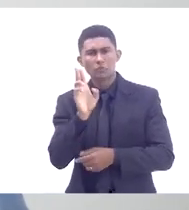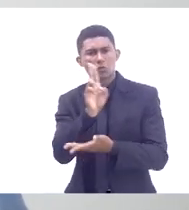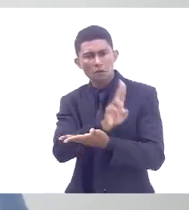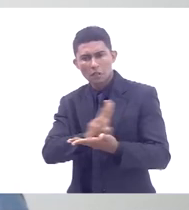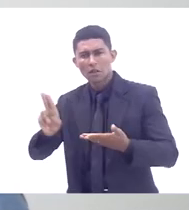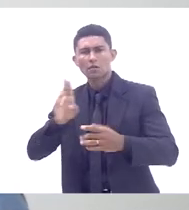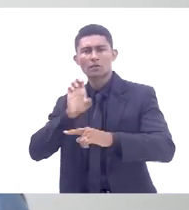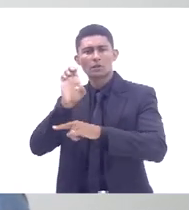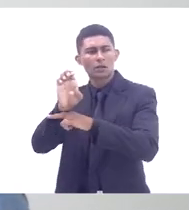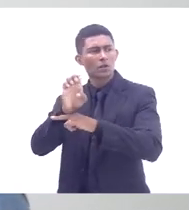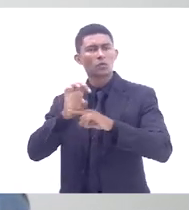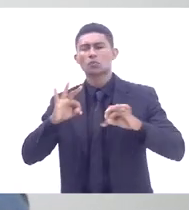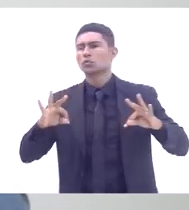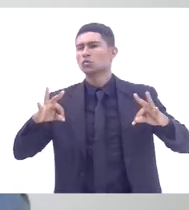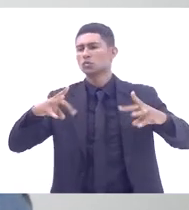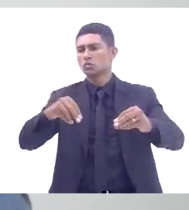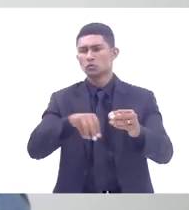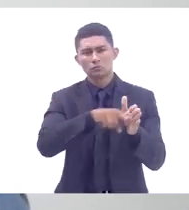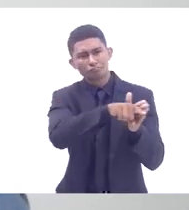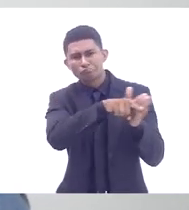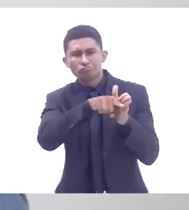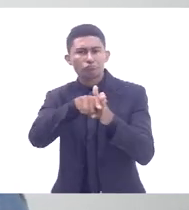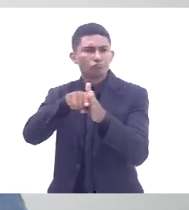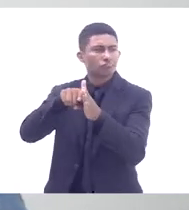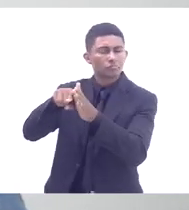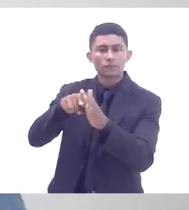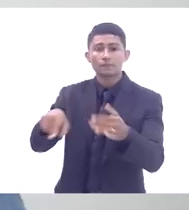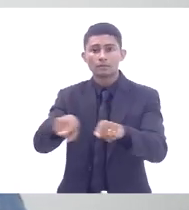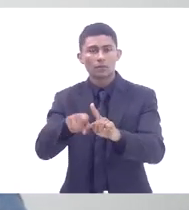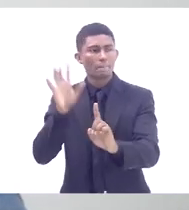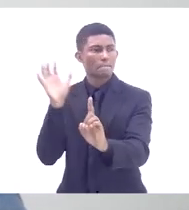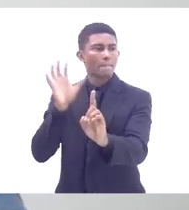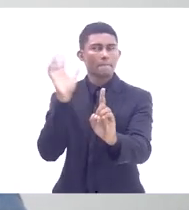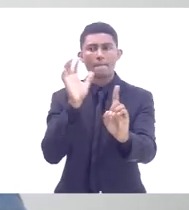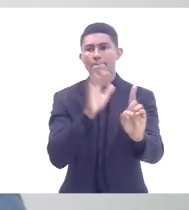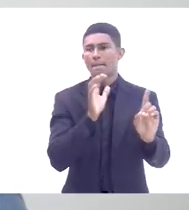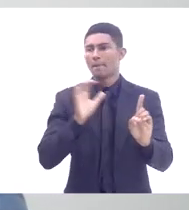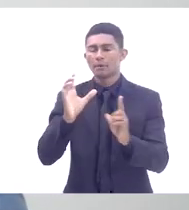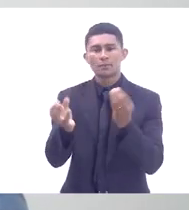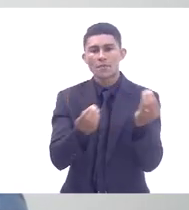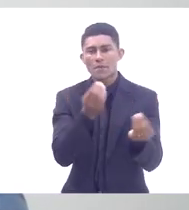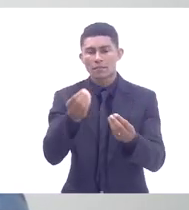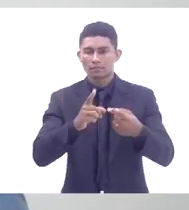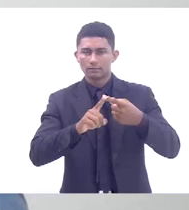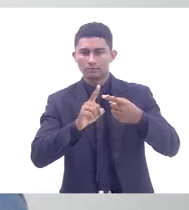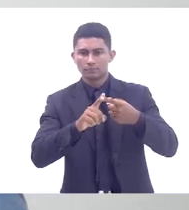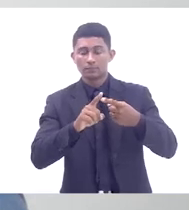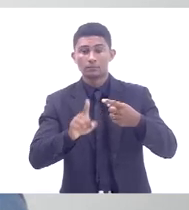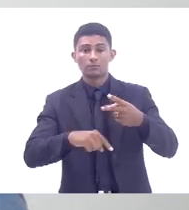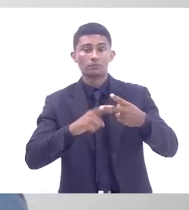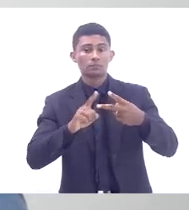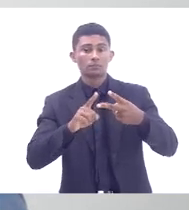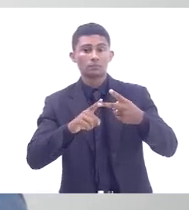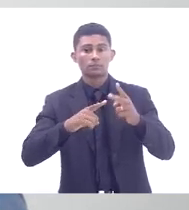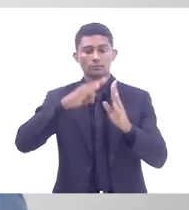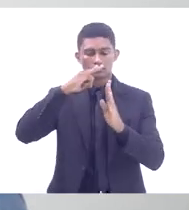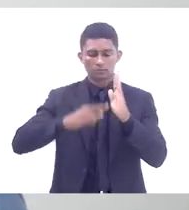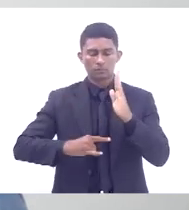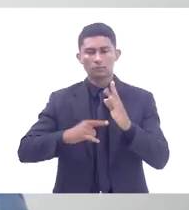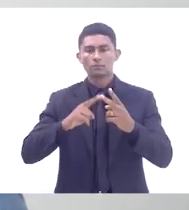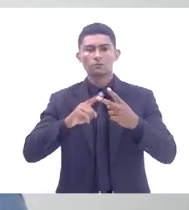Universidades estaduais né e como é a sua afeta as Universidades estaduais e o outro documento